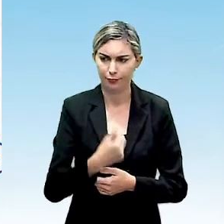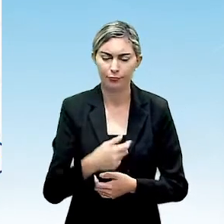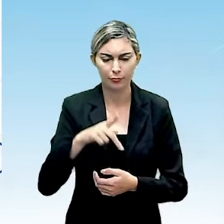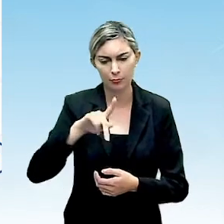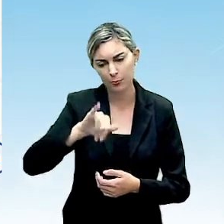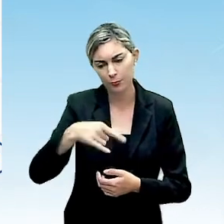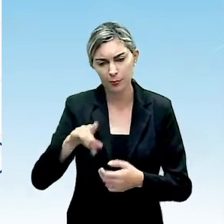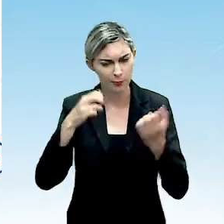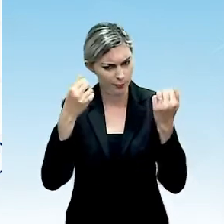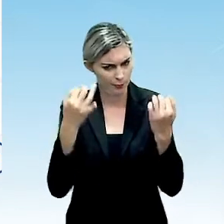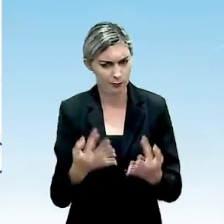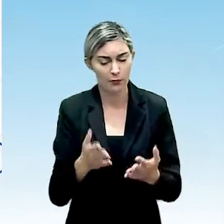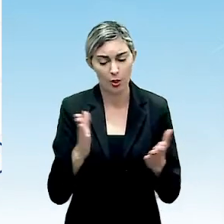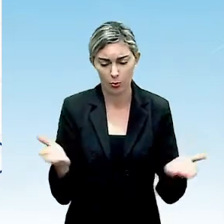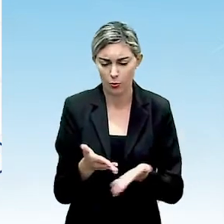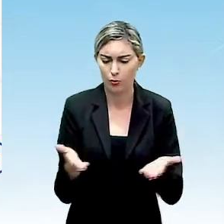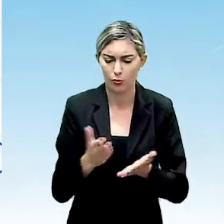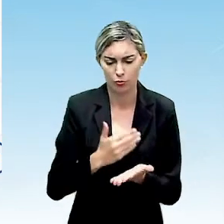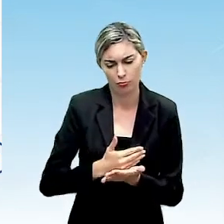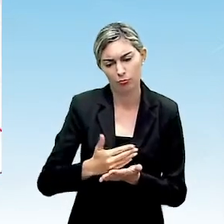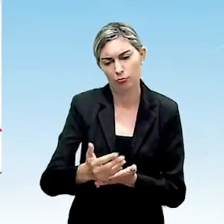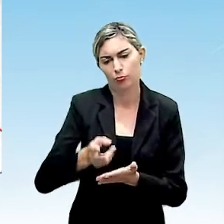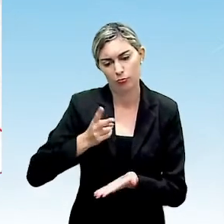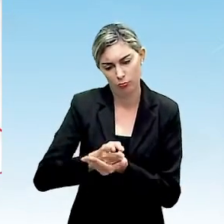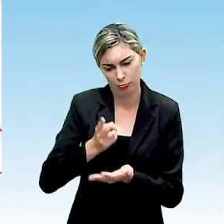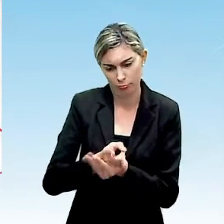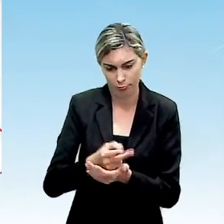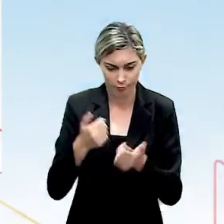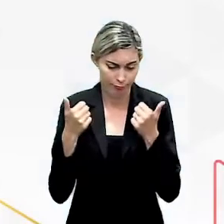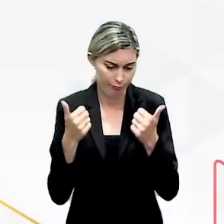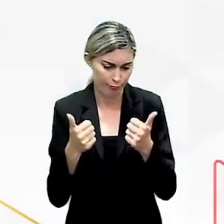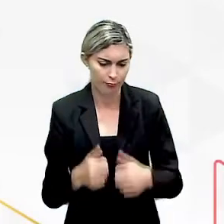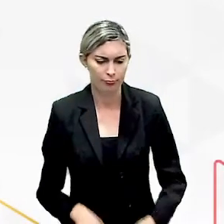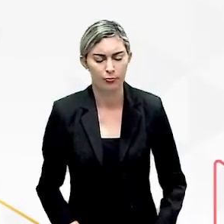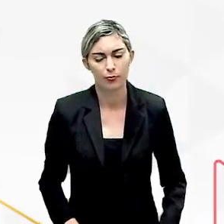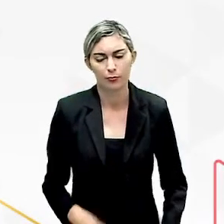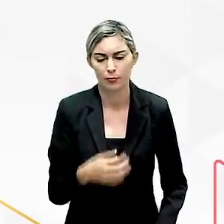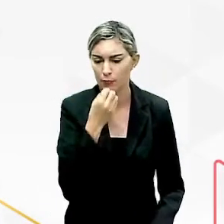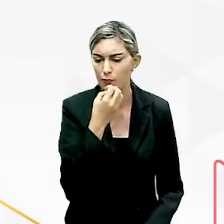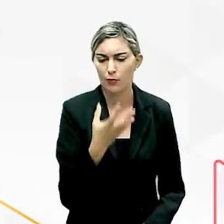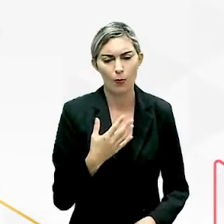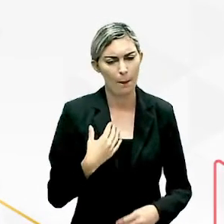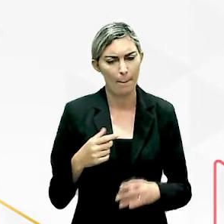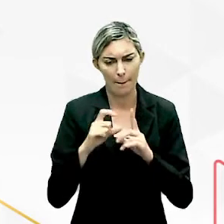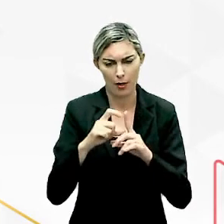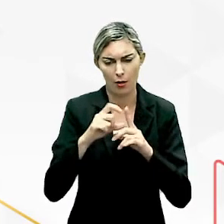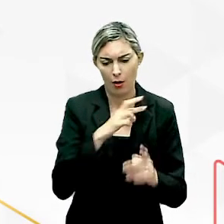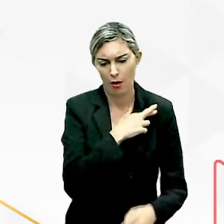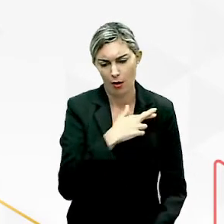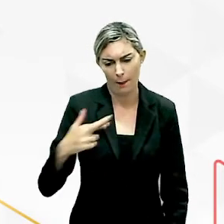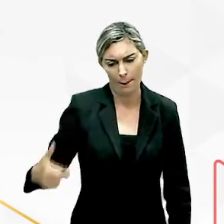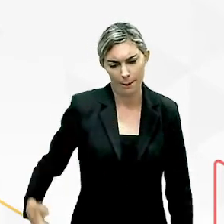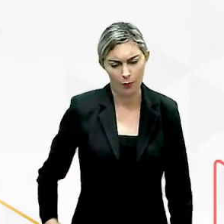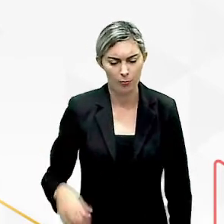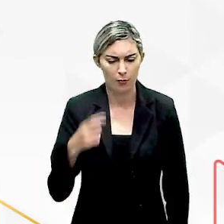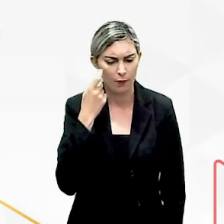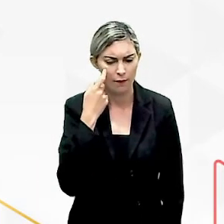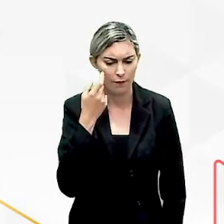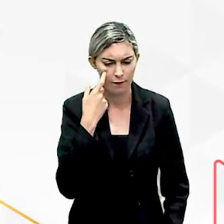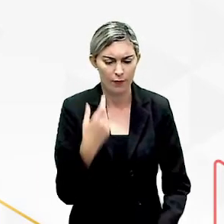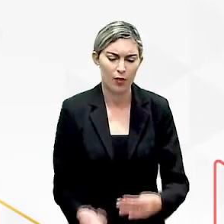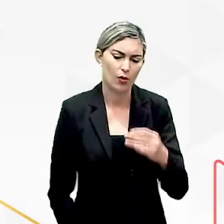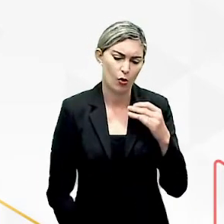Pimpão, e que a gente vai agora só continuar, beleza? Bom, a palavra república, se a gente for olhar da sua